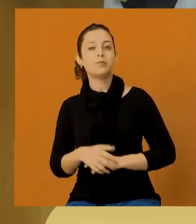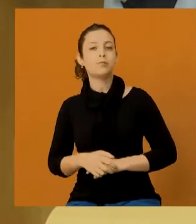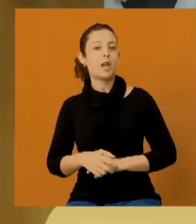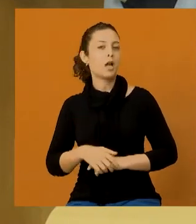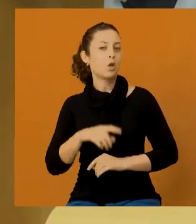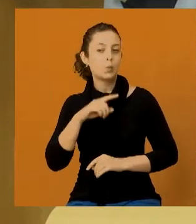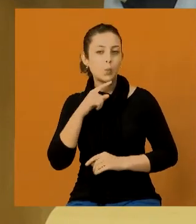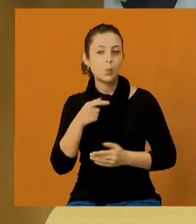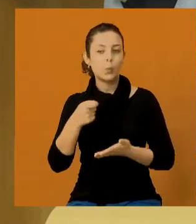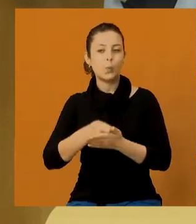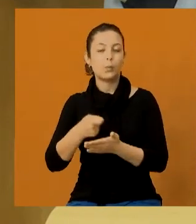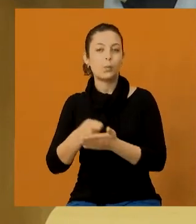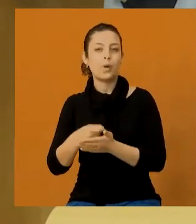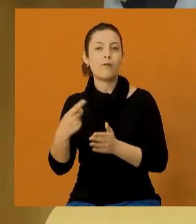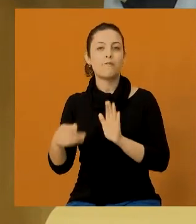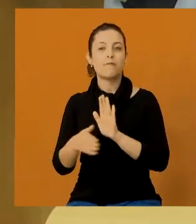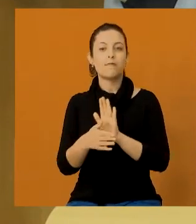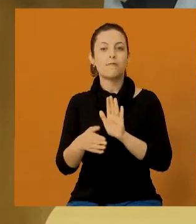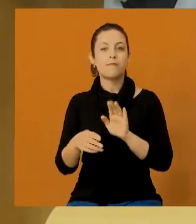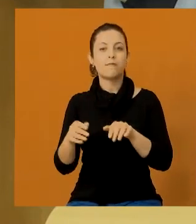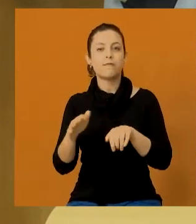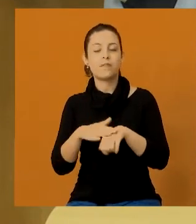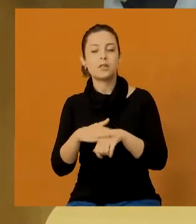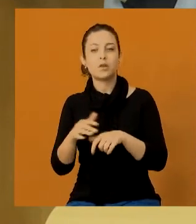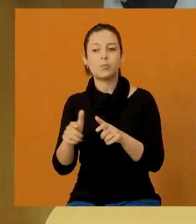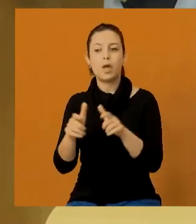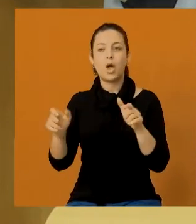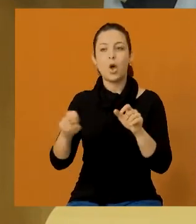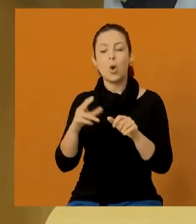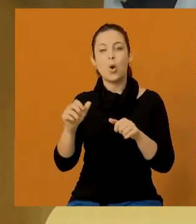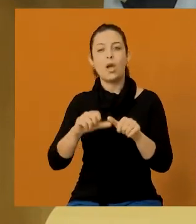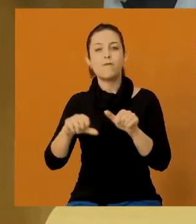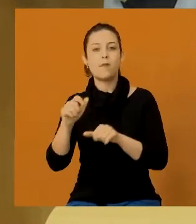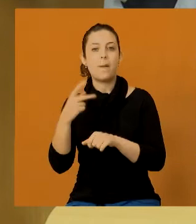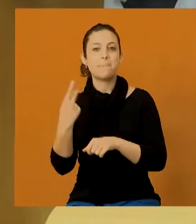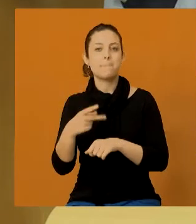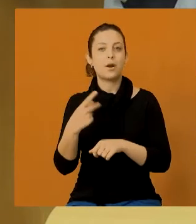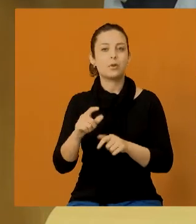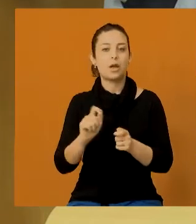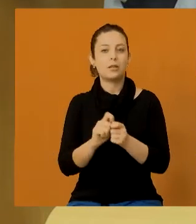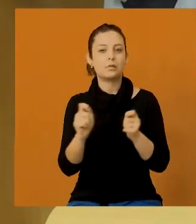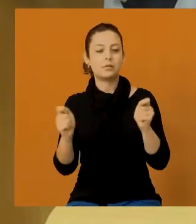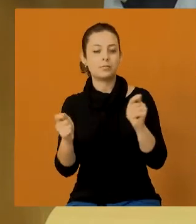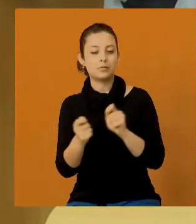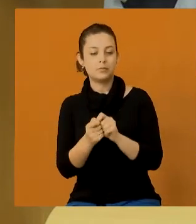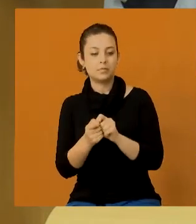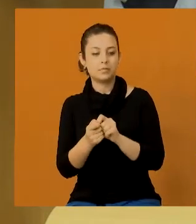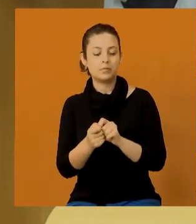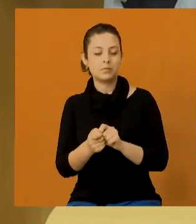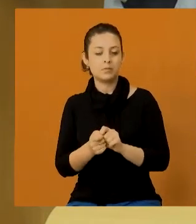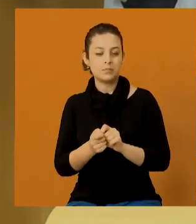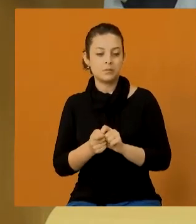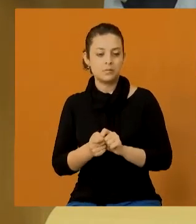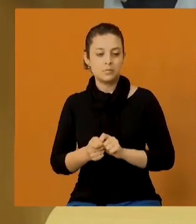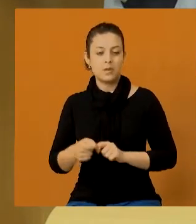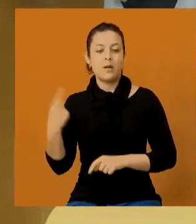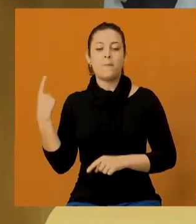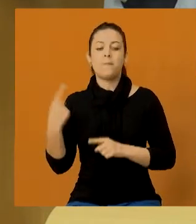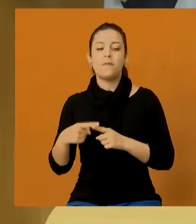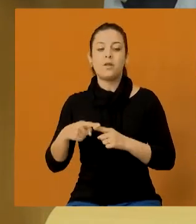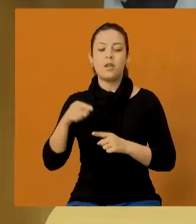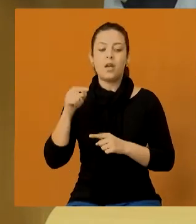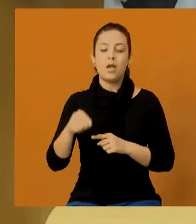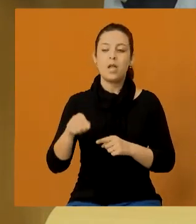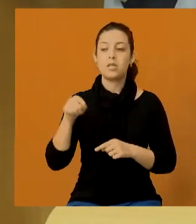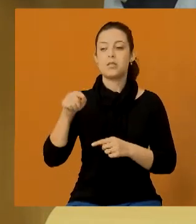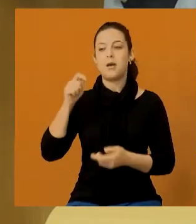não determinando que sejam feitas ampliações ou reformas para fins de adaptação. Isto porque